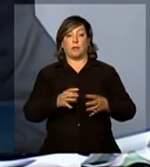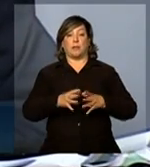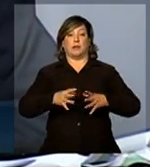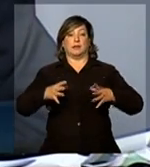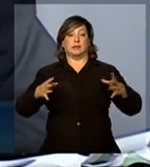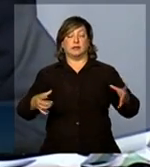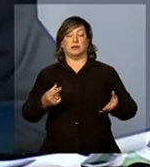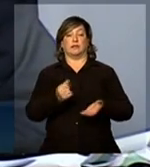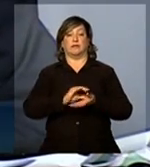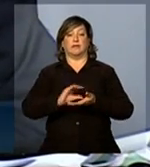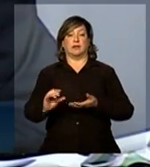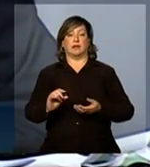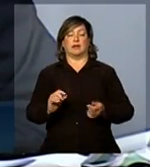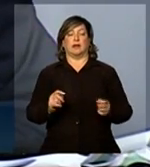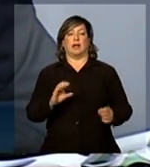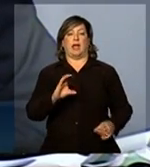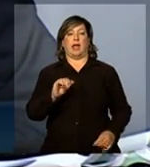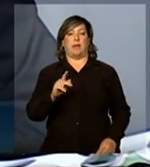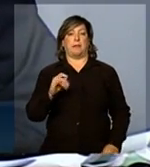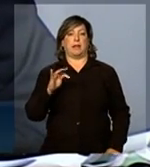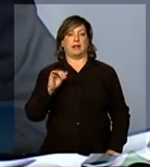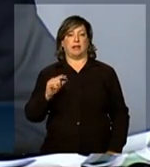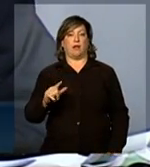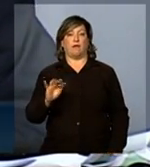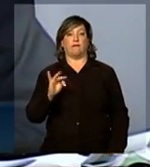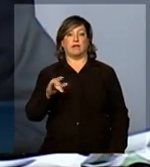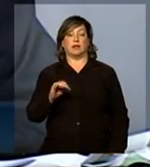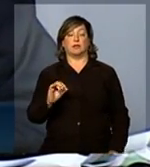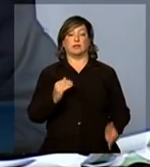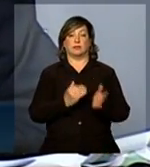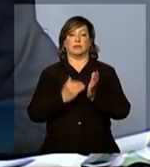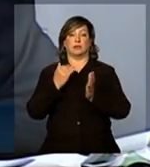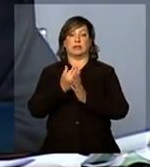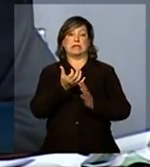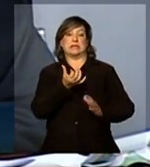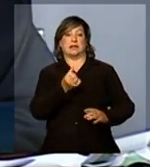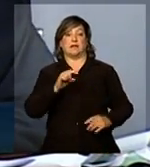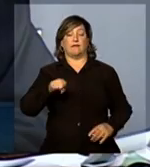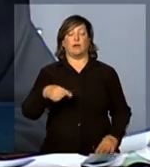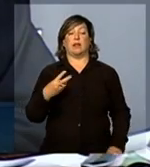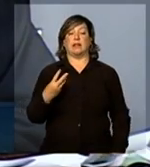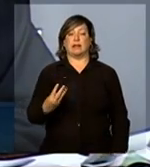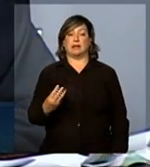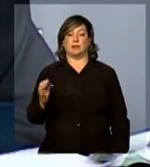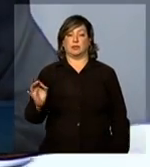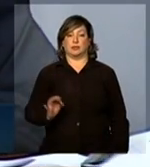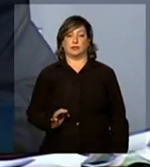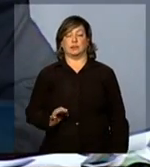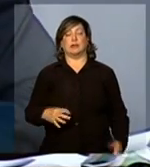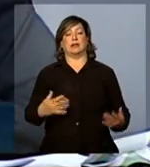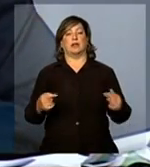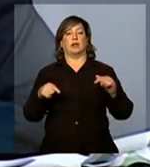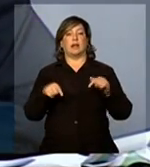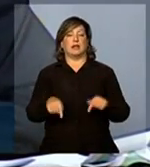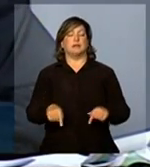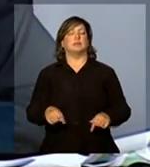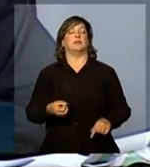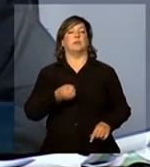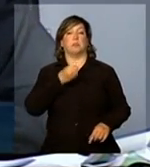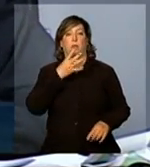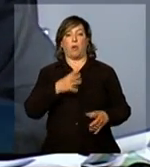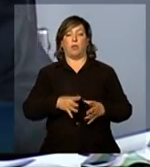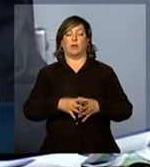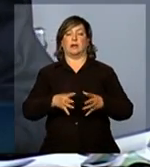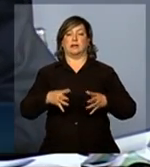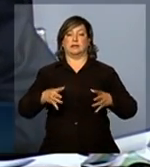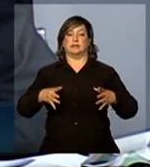da formação bruta de capital fixo, que cresceu 6,3%. Foi, portanto, um excelente